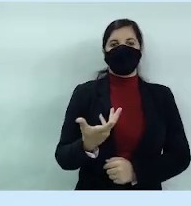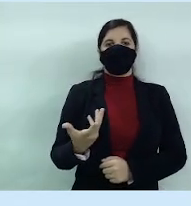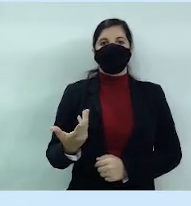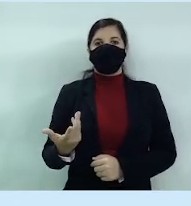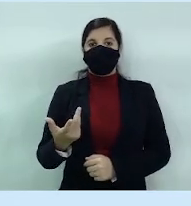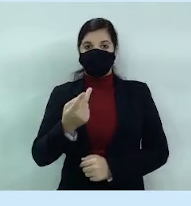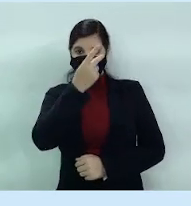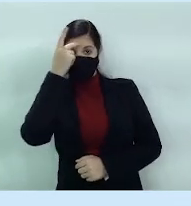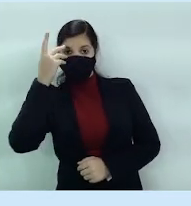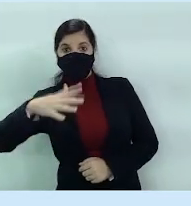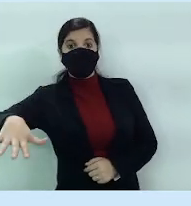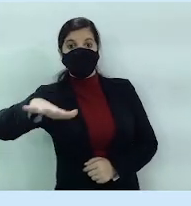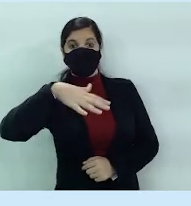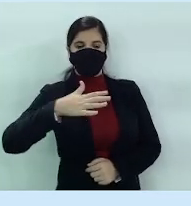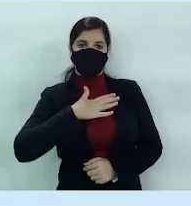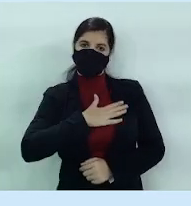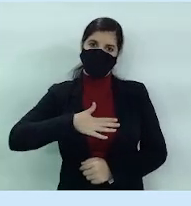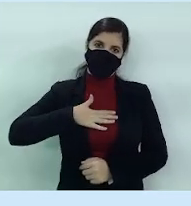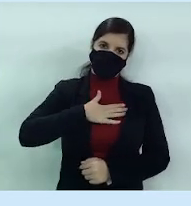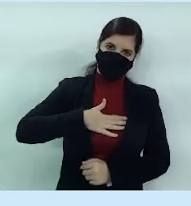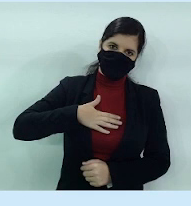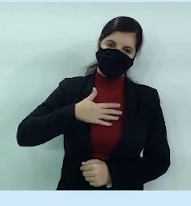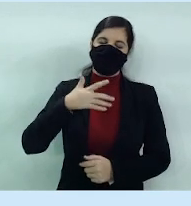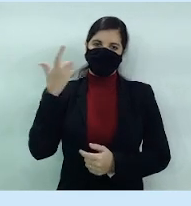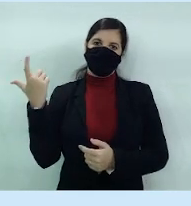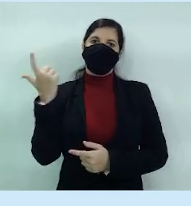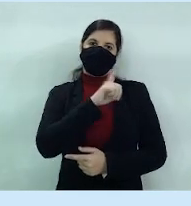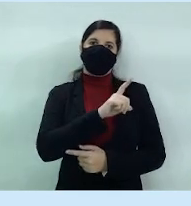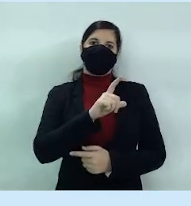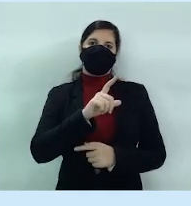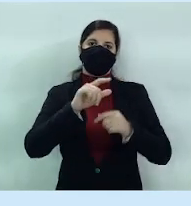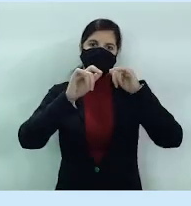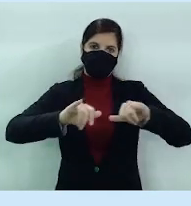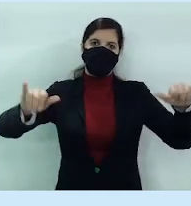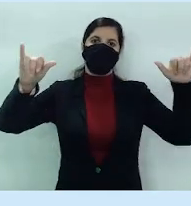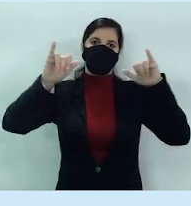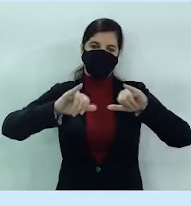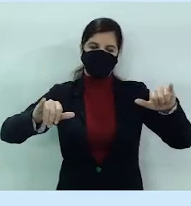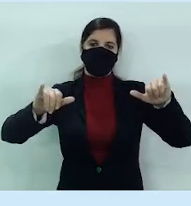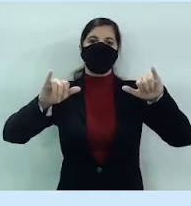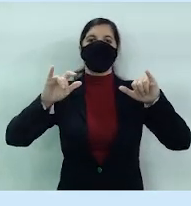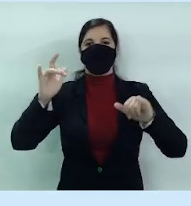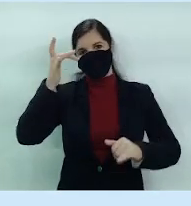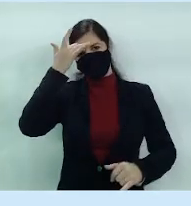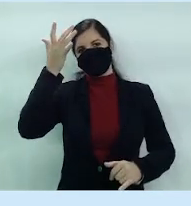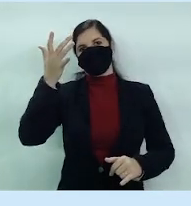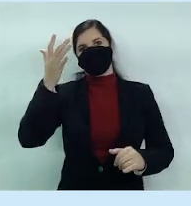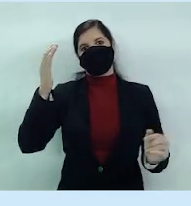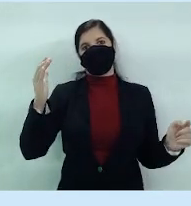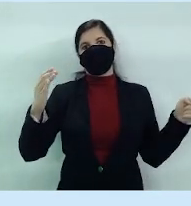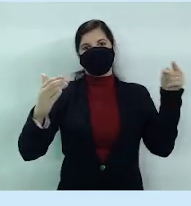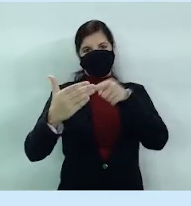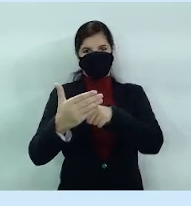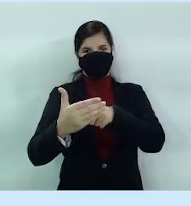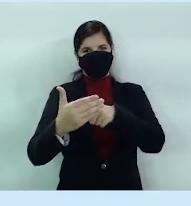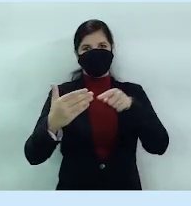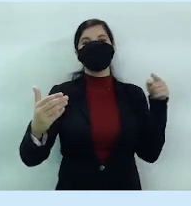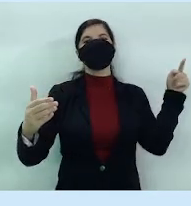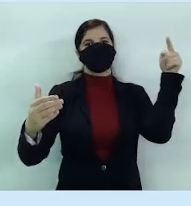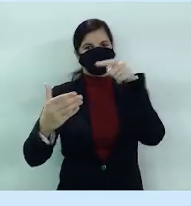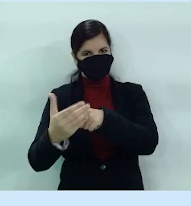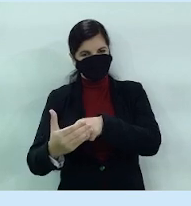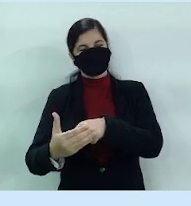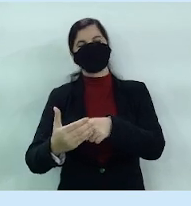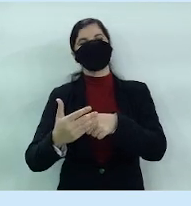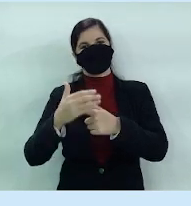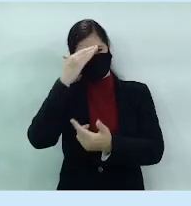público-alvo gosta, o que é que ele tem interesse, a gente consegue promover uma propaganda mais eficaz e que